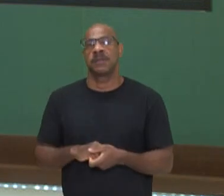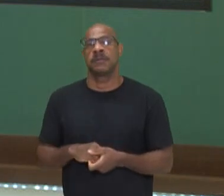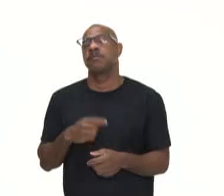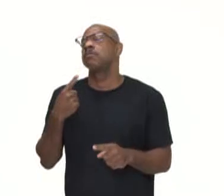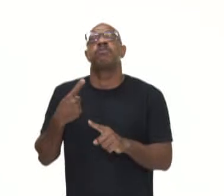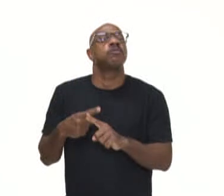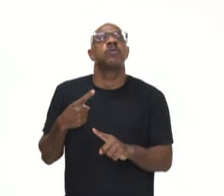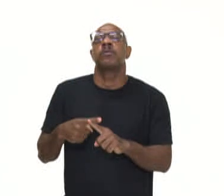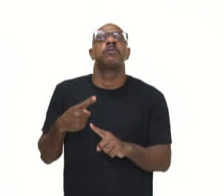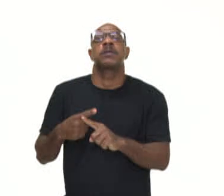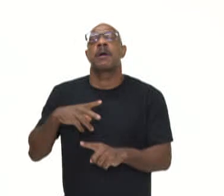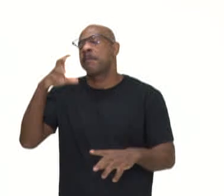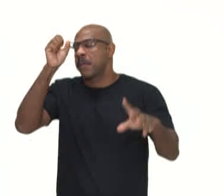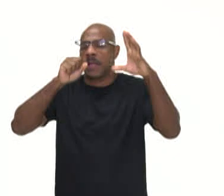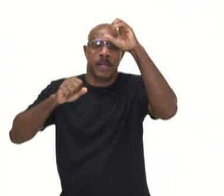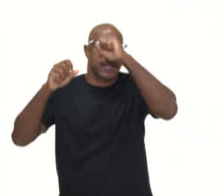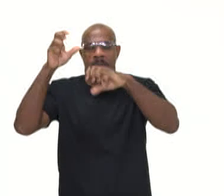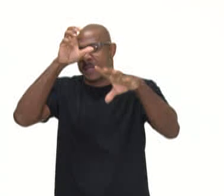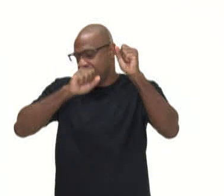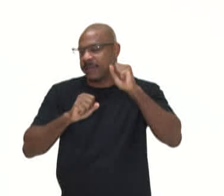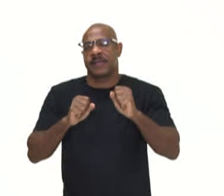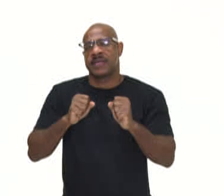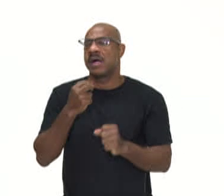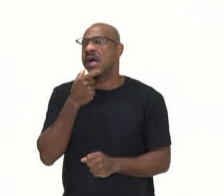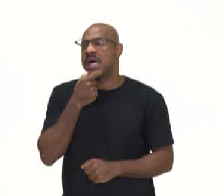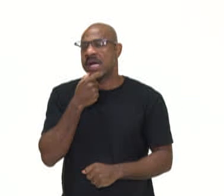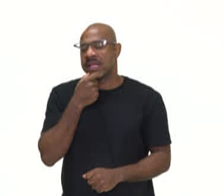razões do porquê aprender inglês é uma ótima ideia.